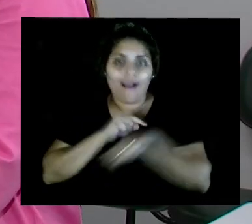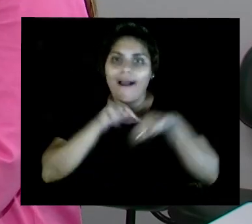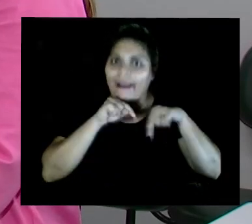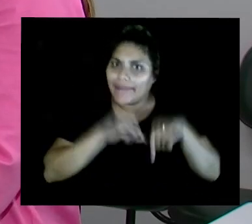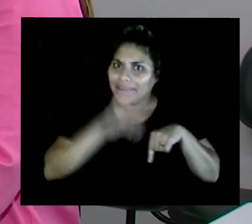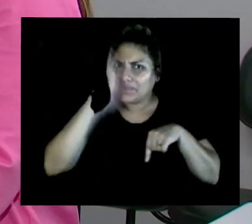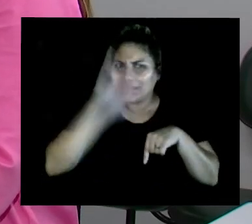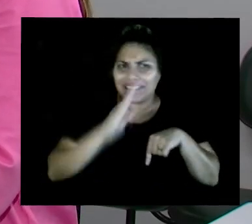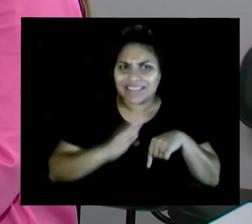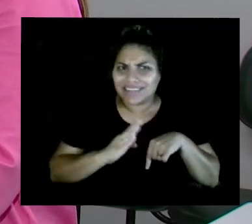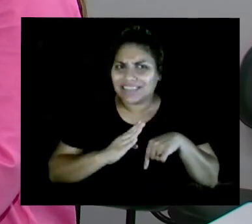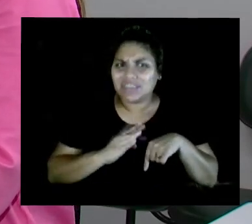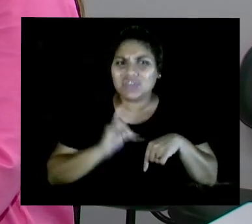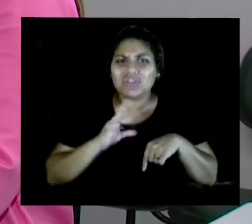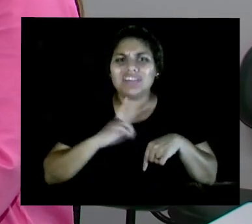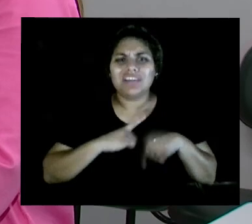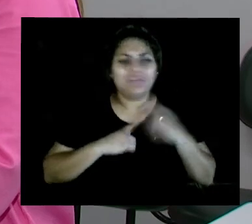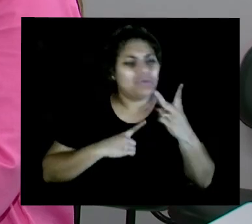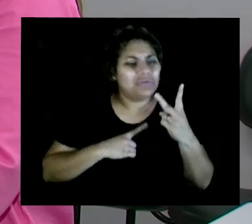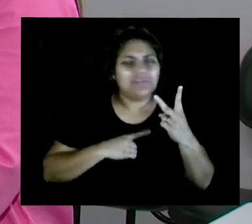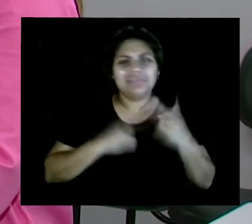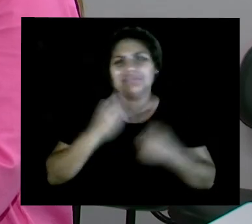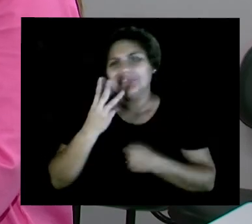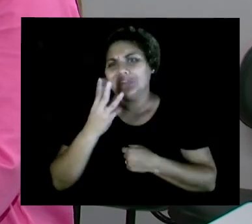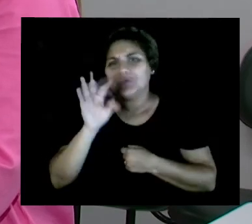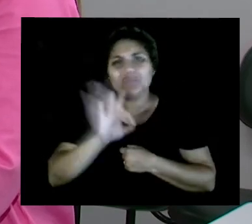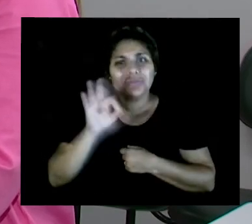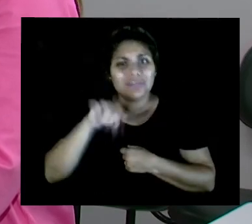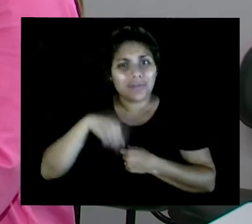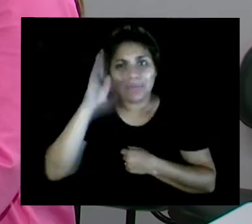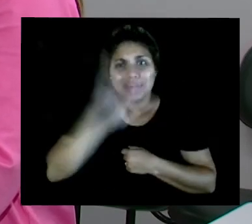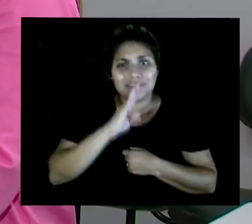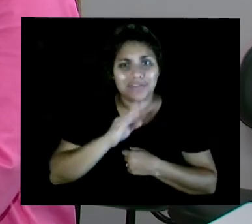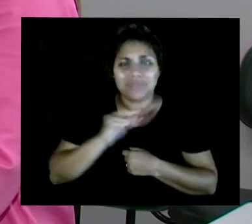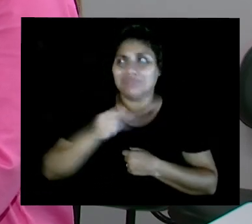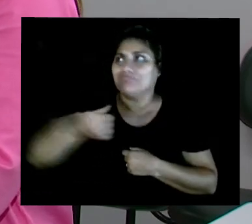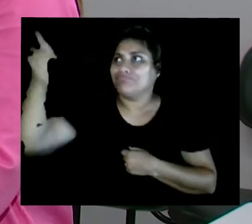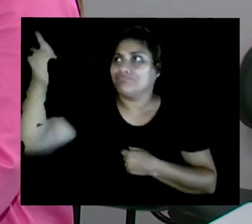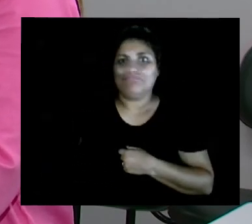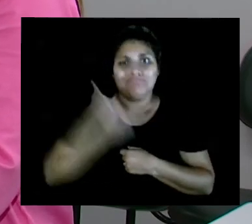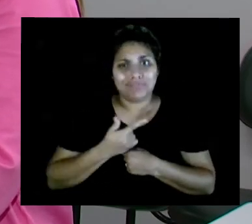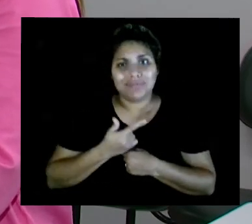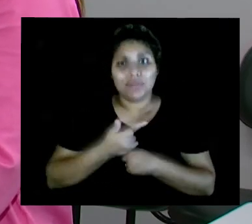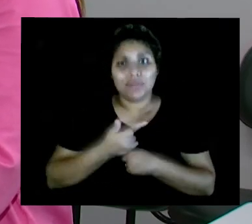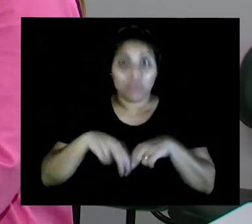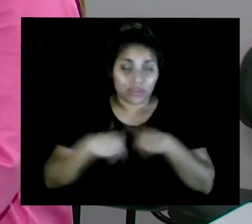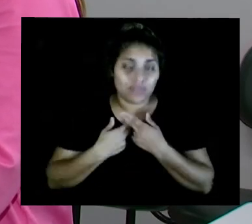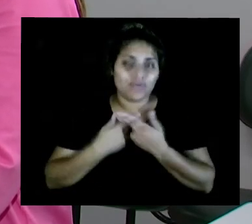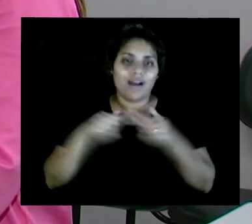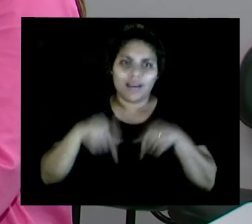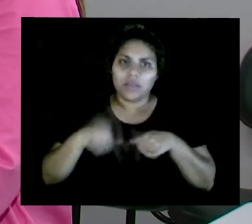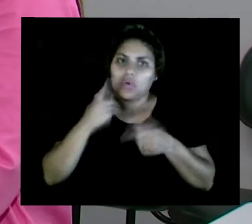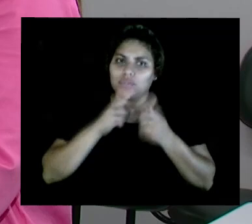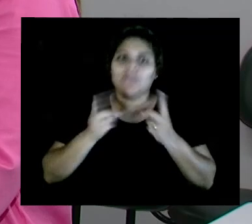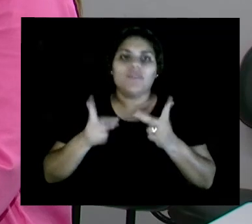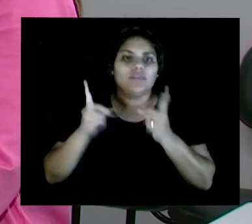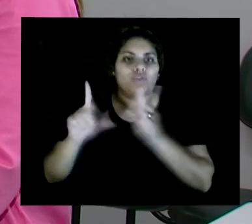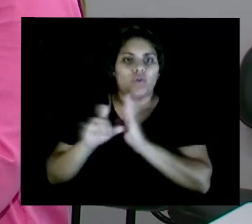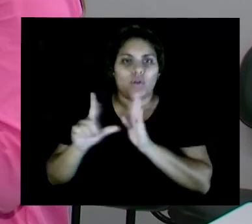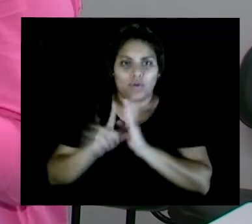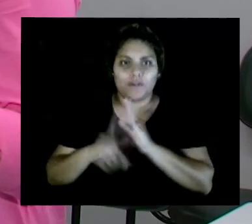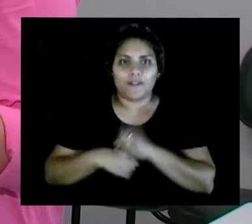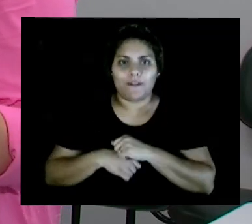ainda tem muito para crescer. O Brasil está em torno aí de 2, 3% de volume só de cervejarias artesanais, então é um mercado muito promissor do meu ponto de vista.